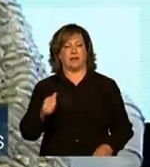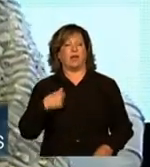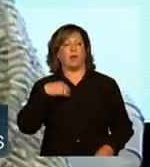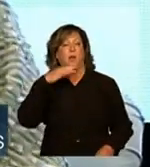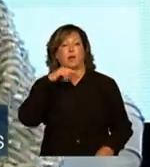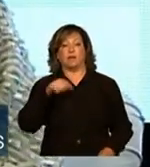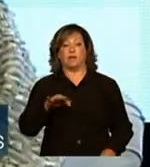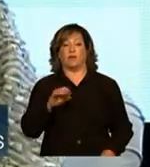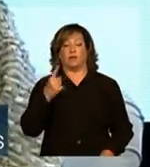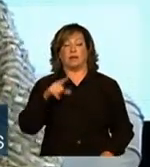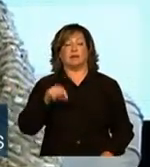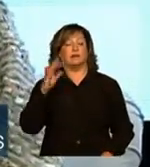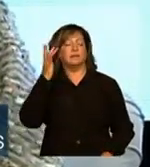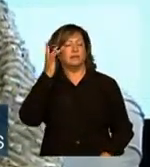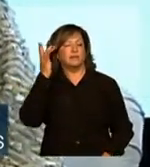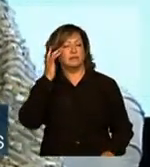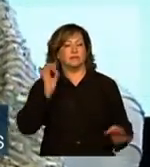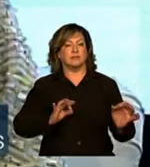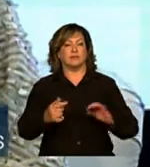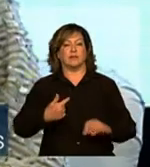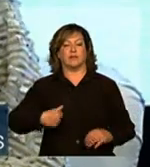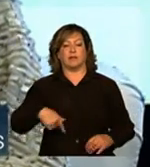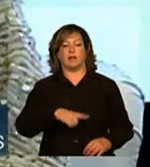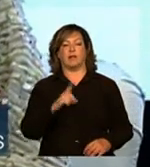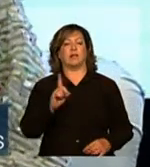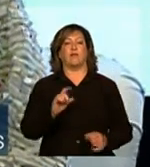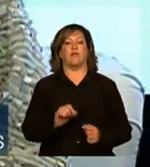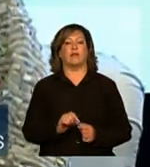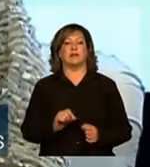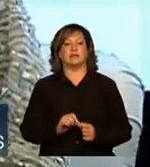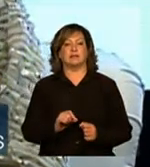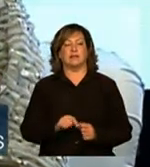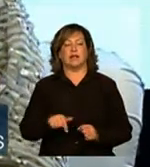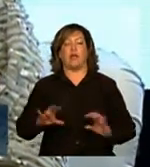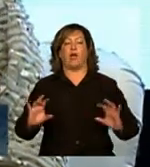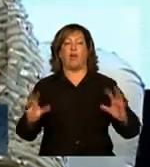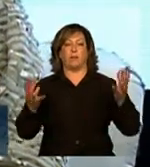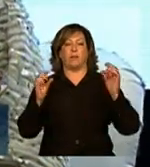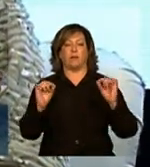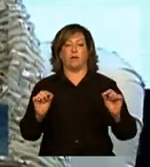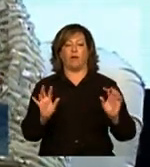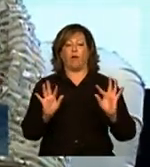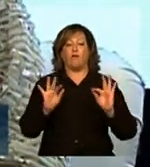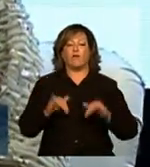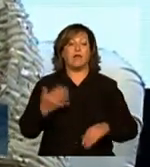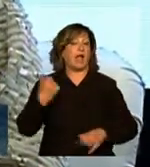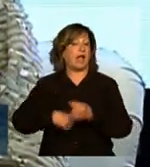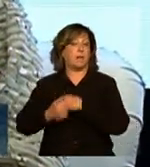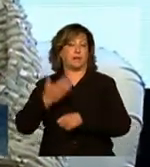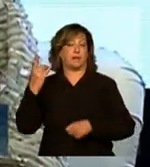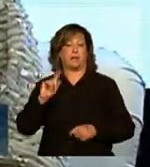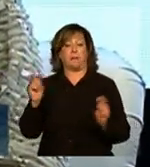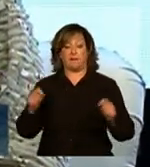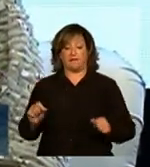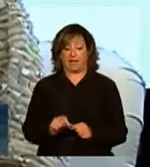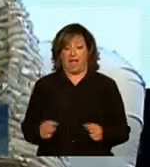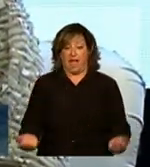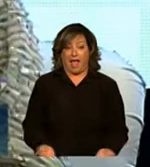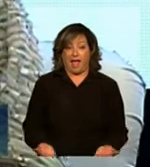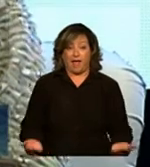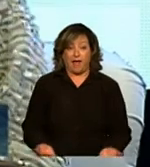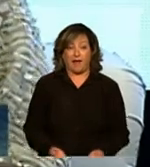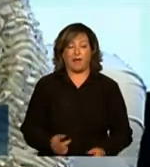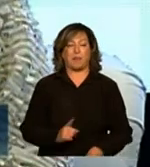uma decisão sábia a gente não fazer essa comemoração no final do ano passado, poder estar fazendo agora,